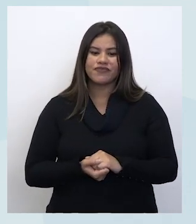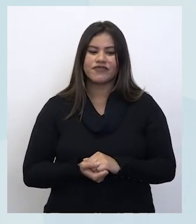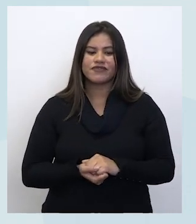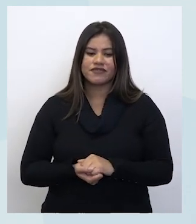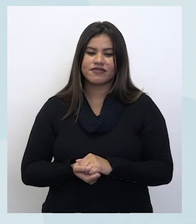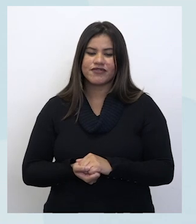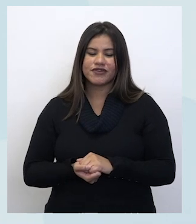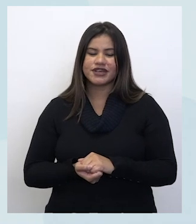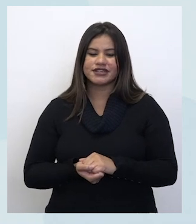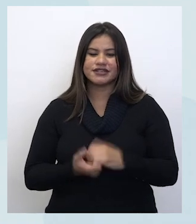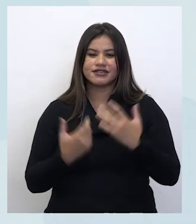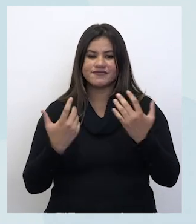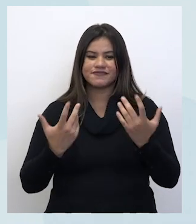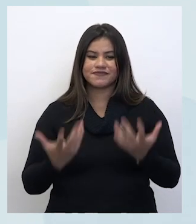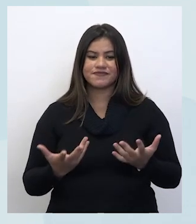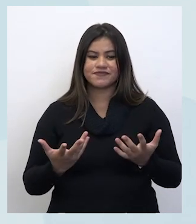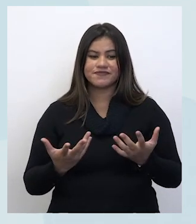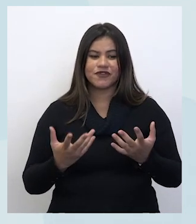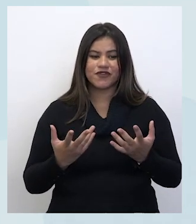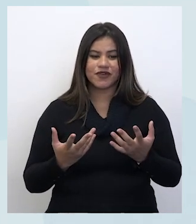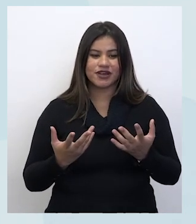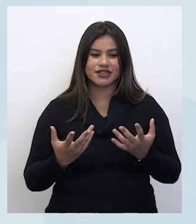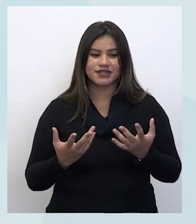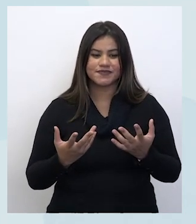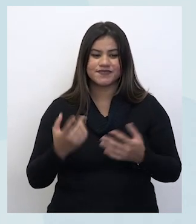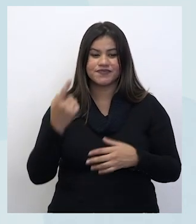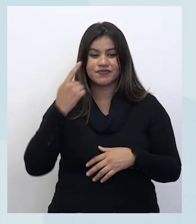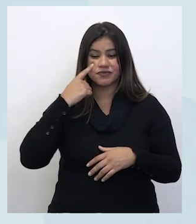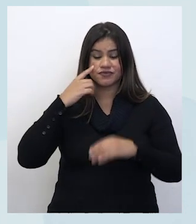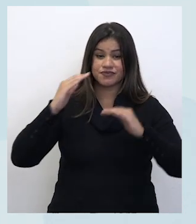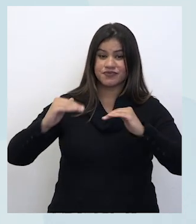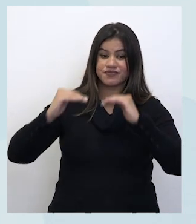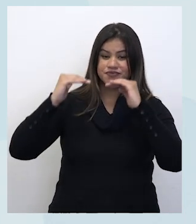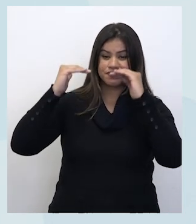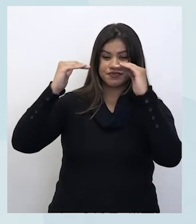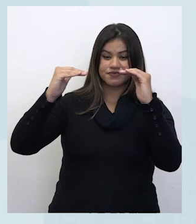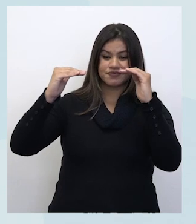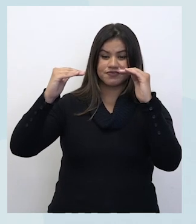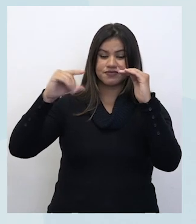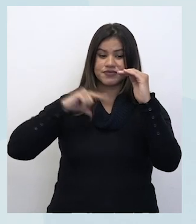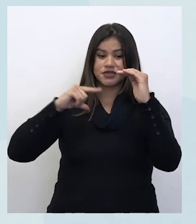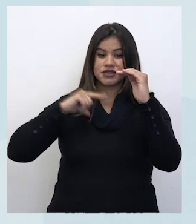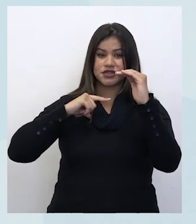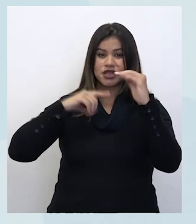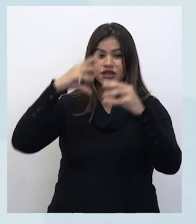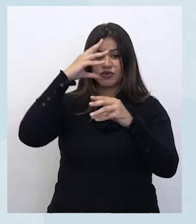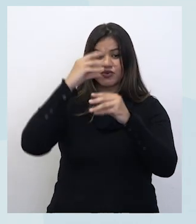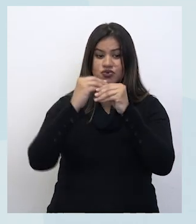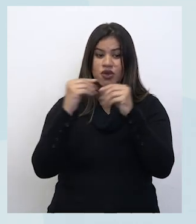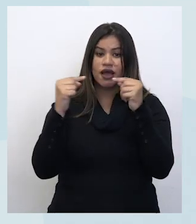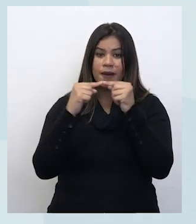socioemocional. Mas o que compõe? Logo aqui em cima, na rubrica, a gente já vai encontrar a definição da